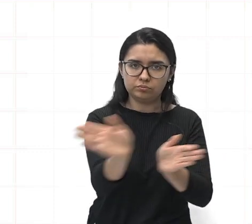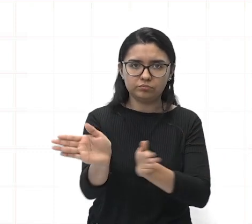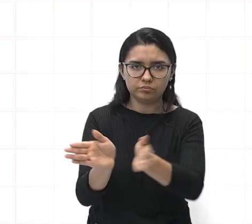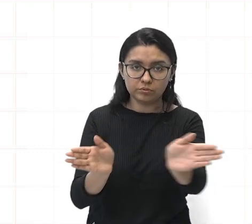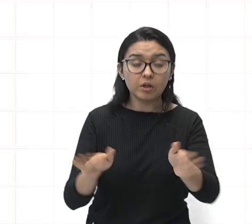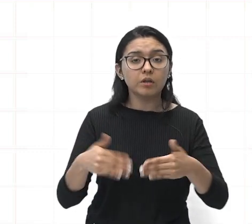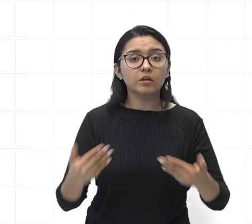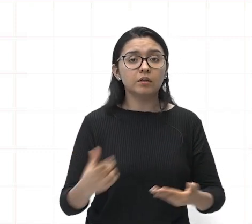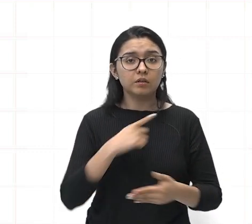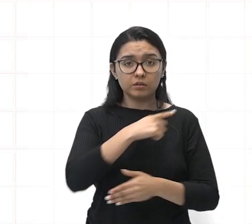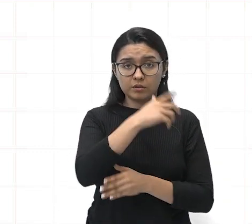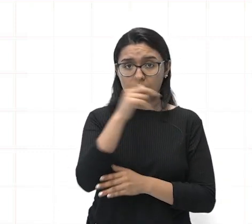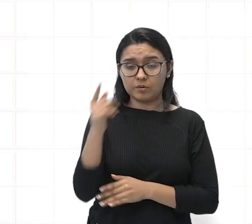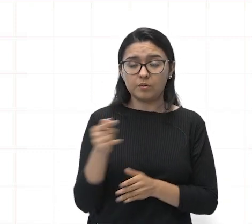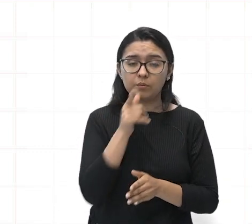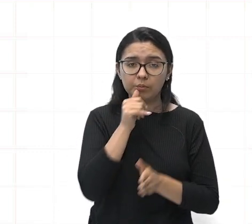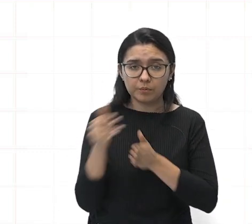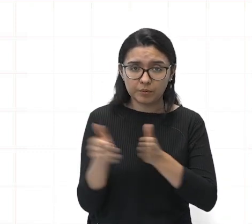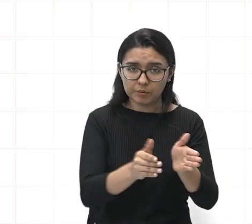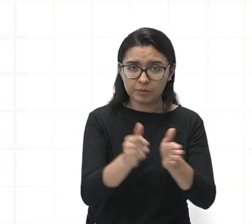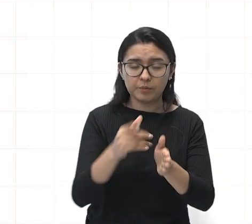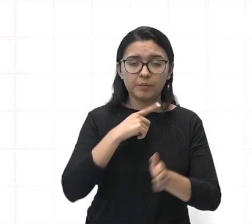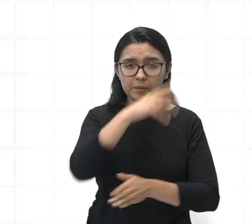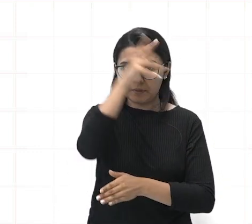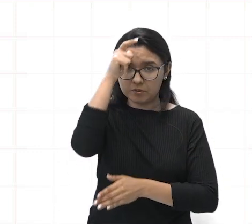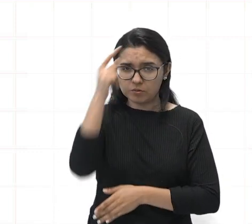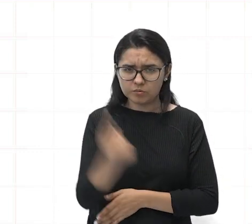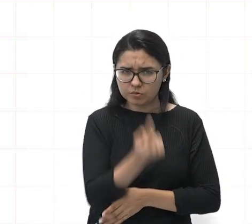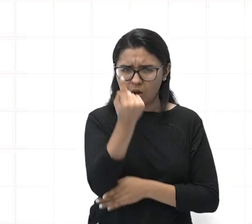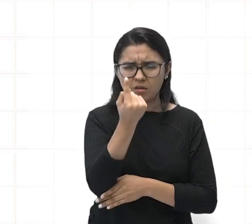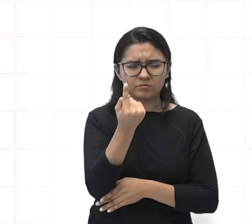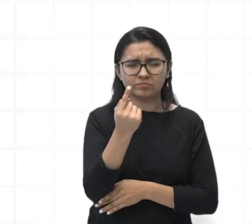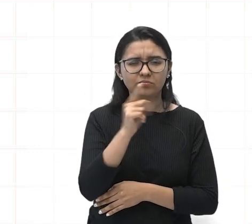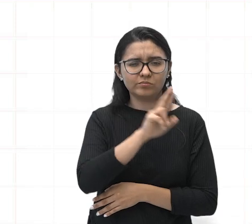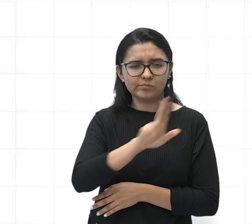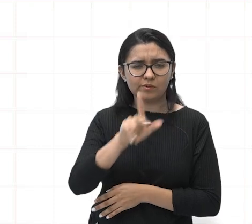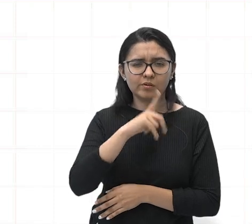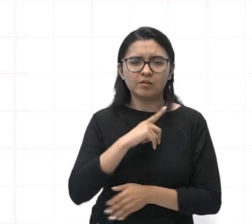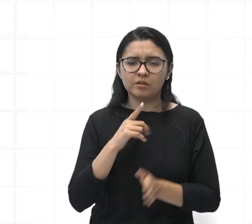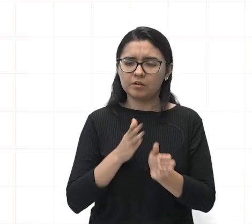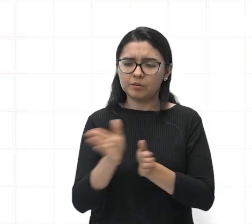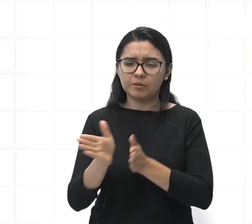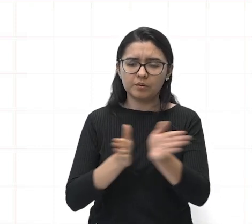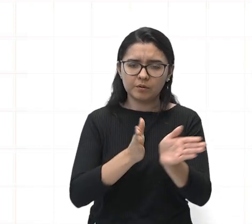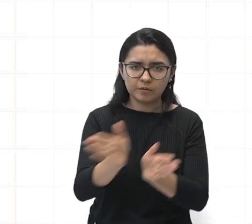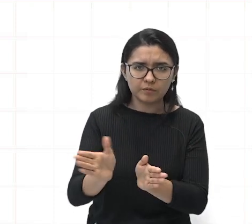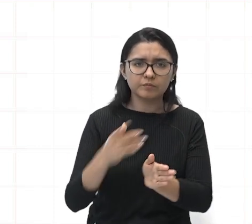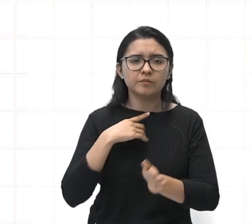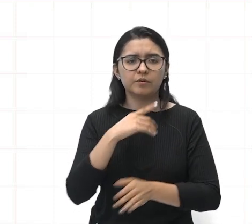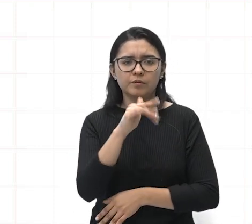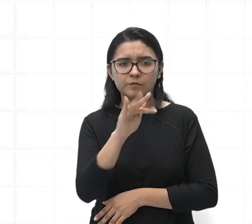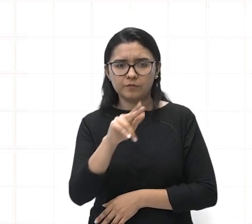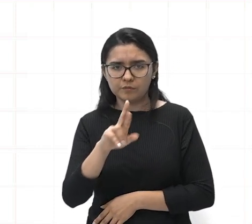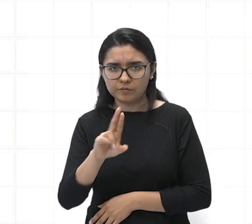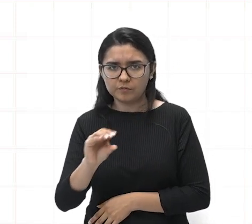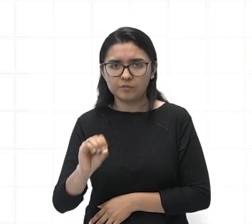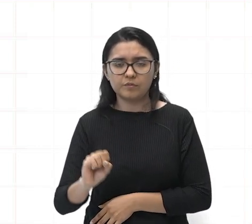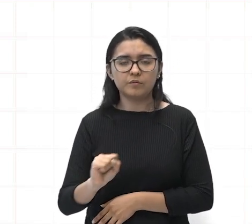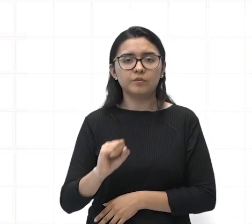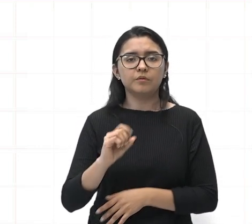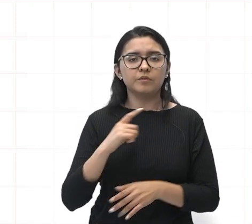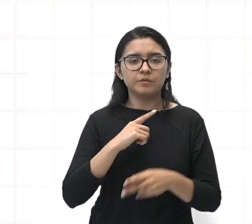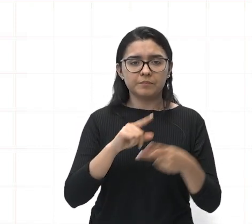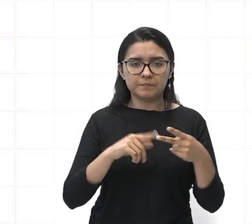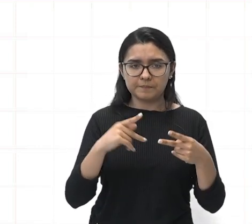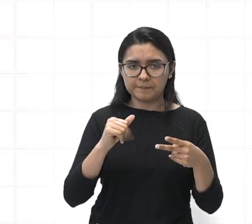Amazonas, ele não está sozinho. Nós já vimos que ele é acompanhado aí pelos furos, paranás e igarapés, e nós temos